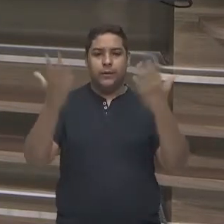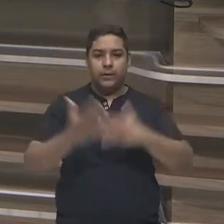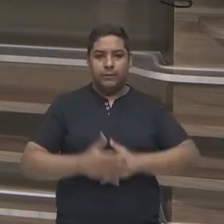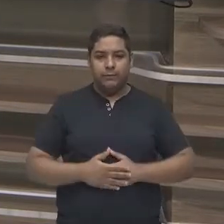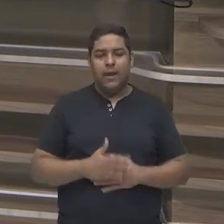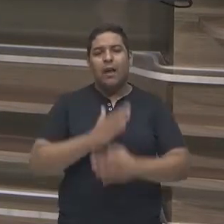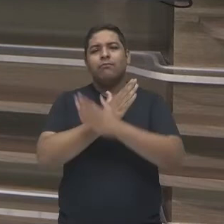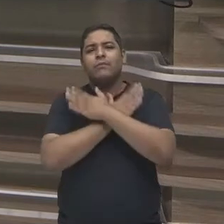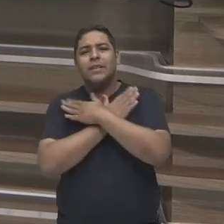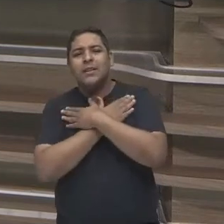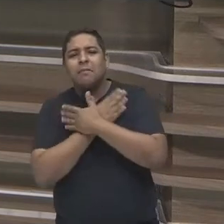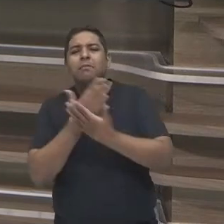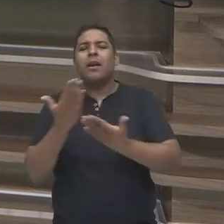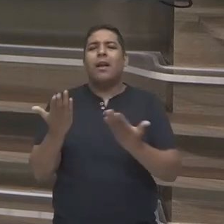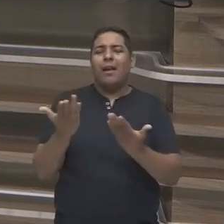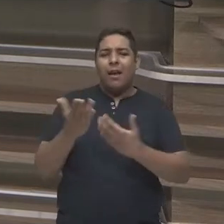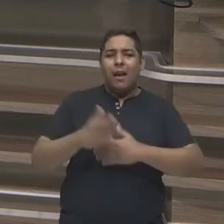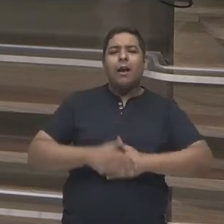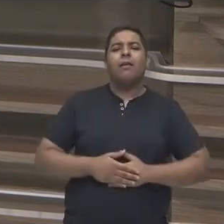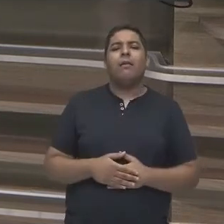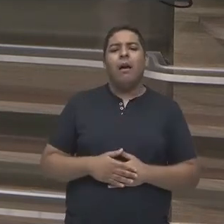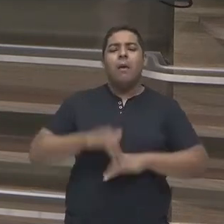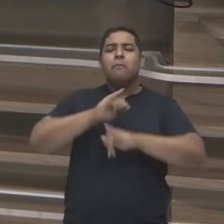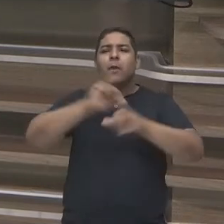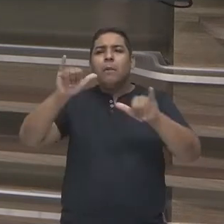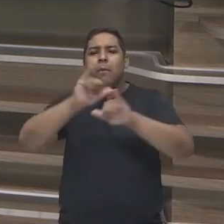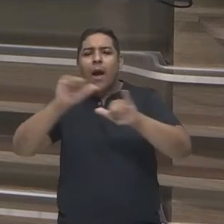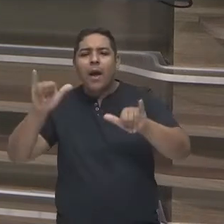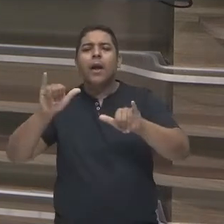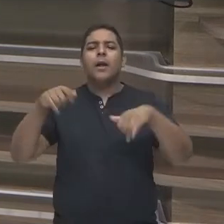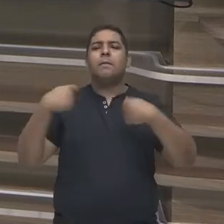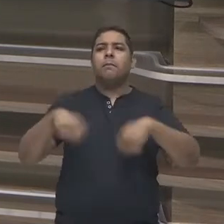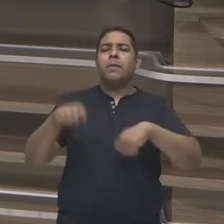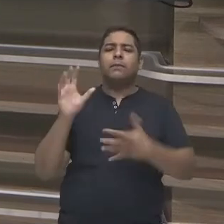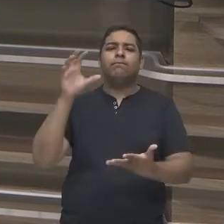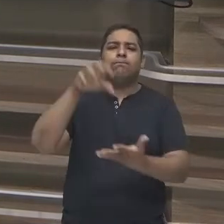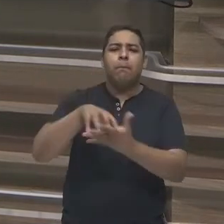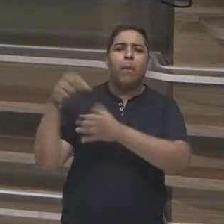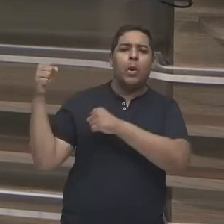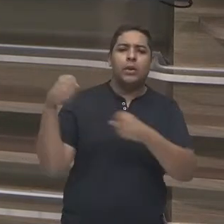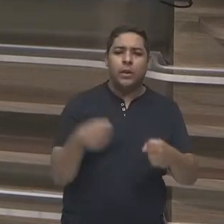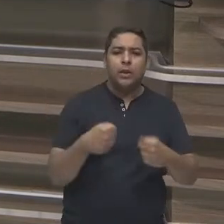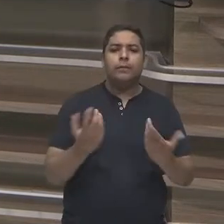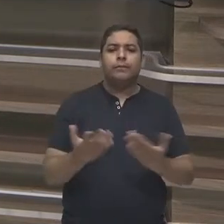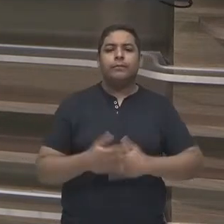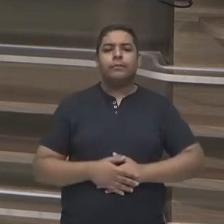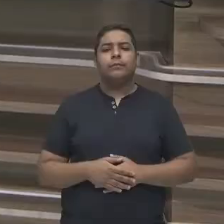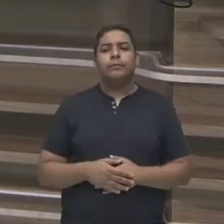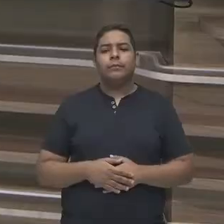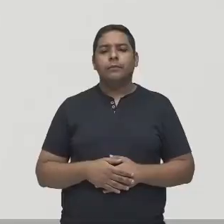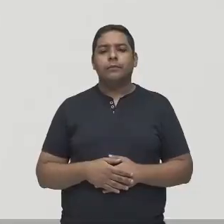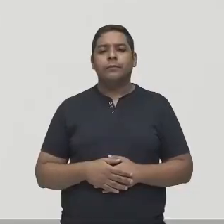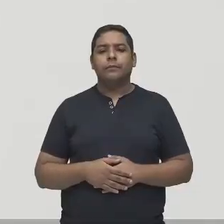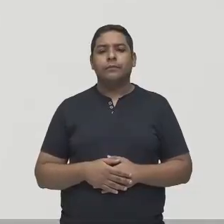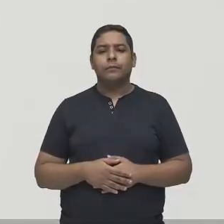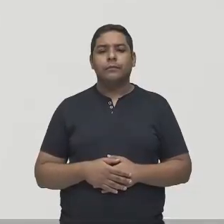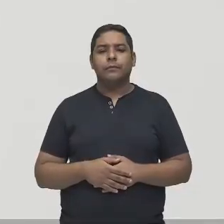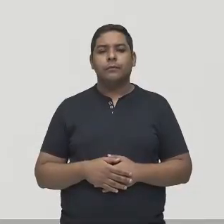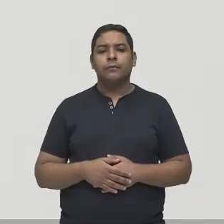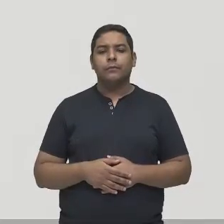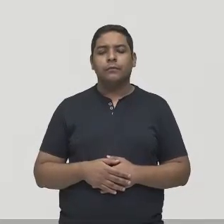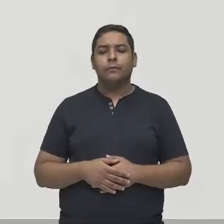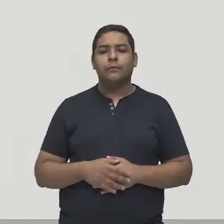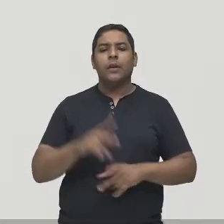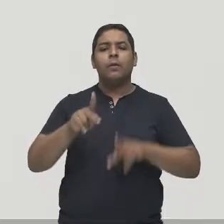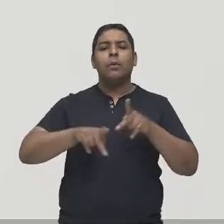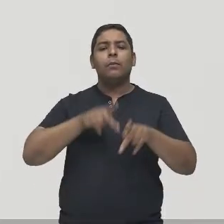esse discurso, se começa a propaganda, nós precisamos centralizar o poder. E aí a população, obviamente, olha o que diz o texto para vocês,